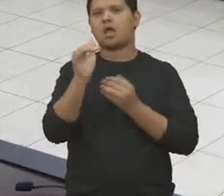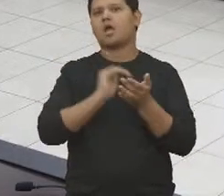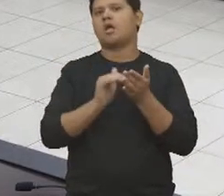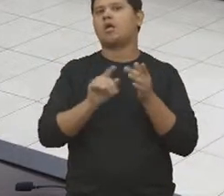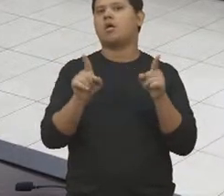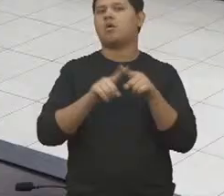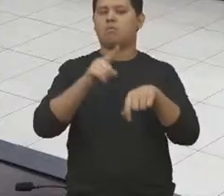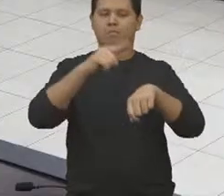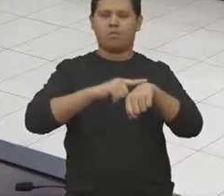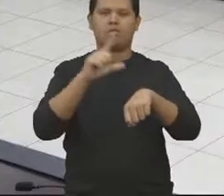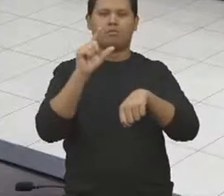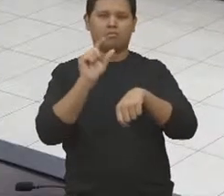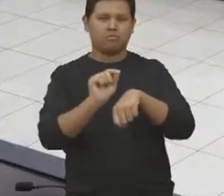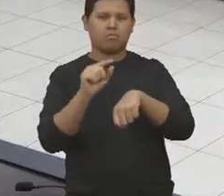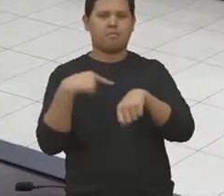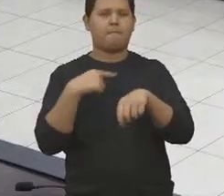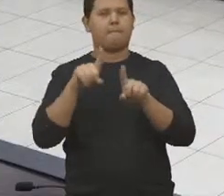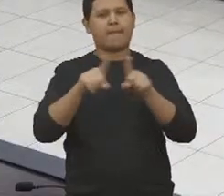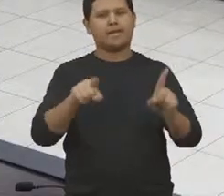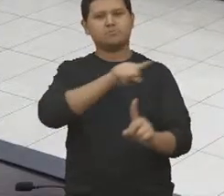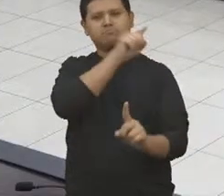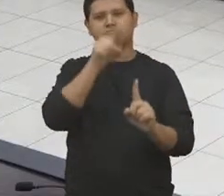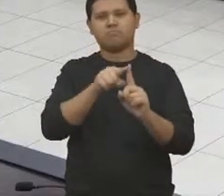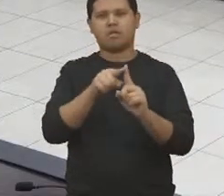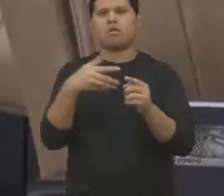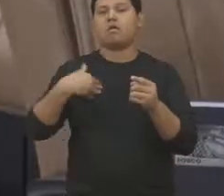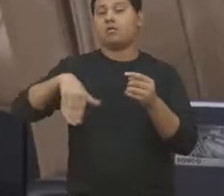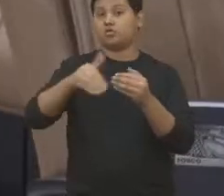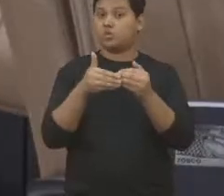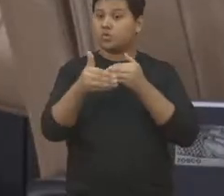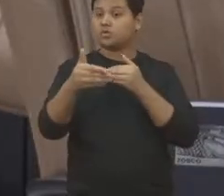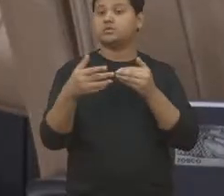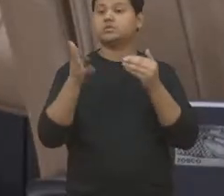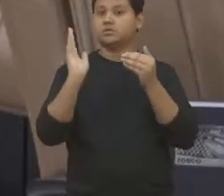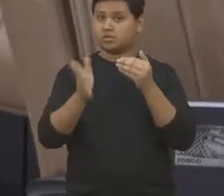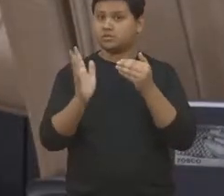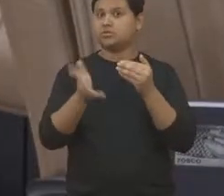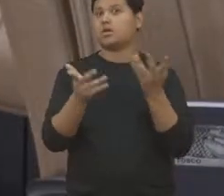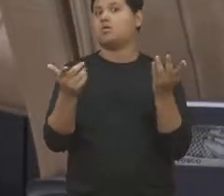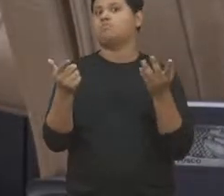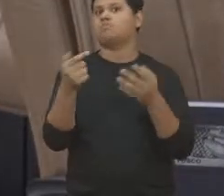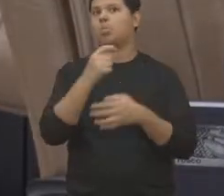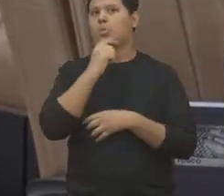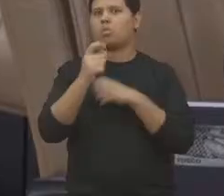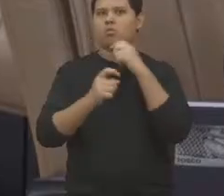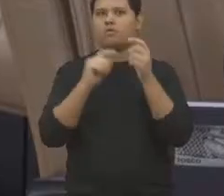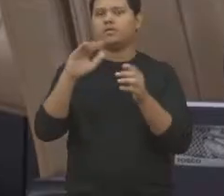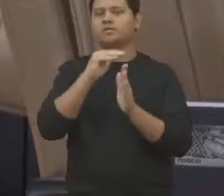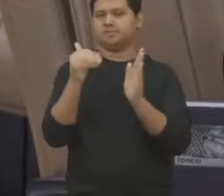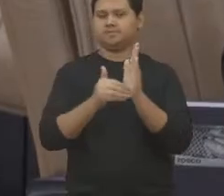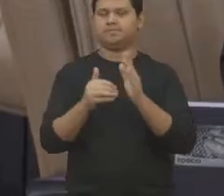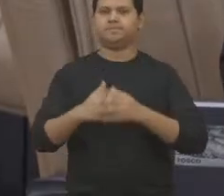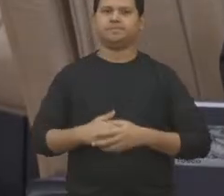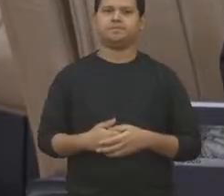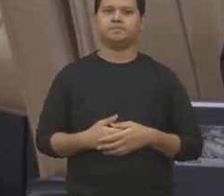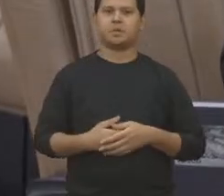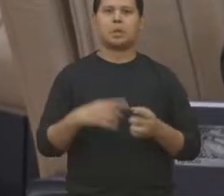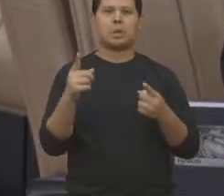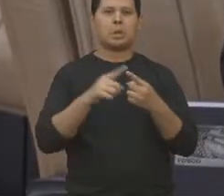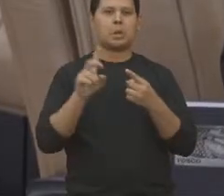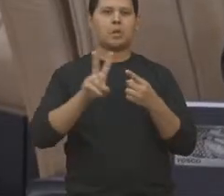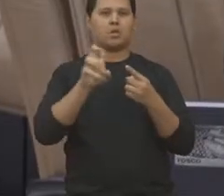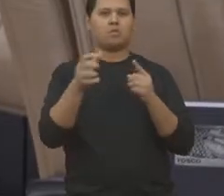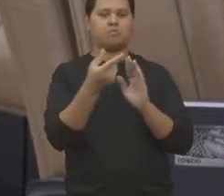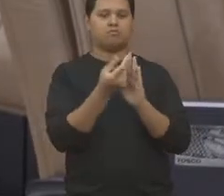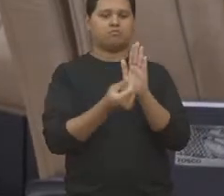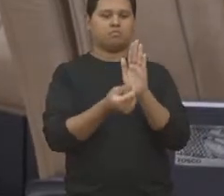o tempo é escasso, elas vão ser bem objetivas para que a gente consiga avançar e eu consiga passar pela maior parte dos pontos aqui que eu preciso passar. Primeiro, sobre as